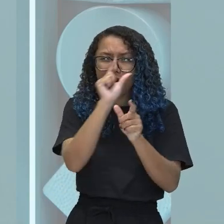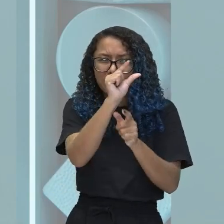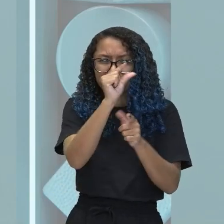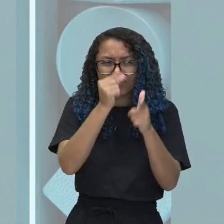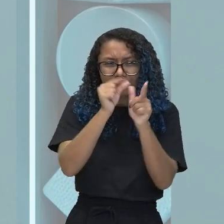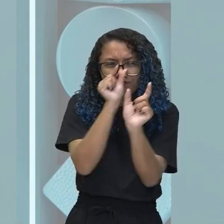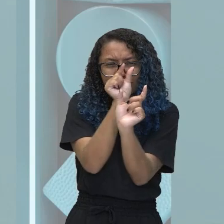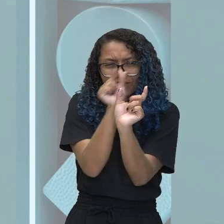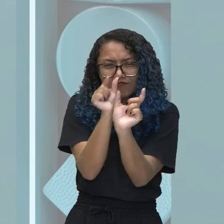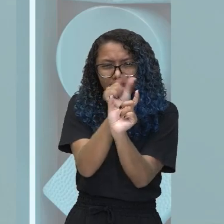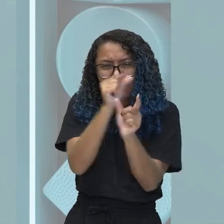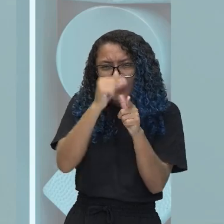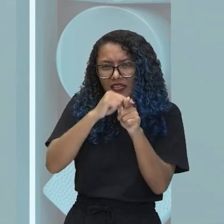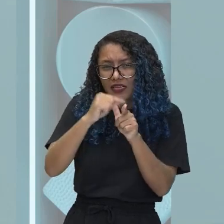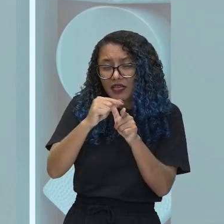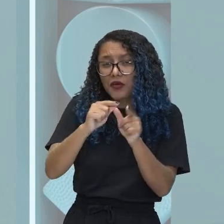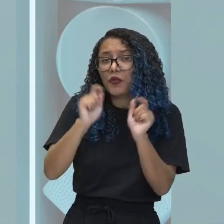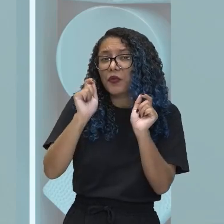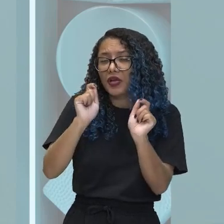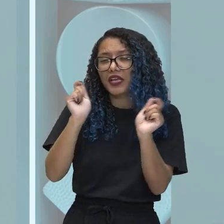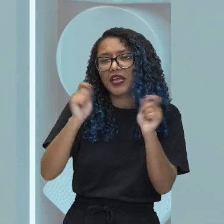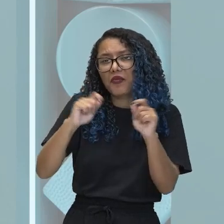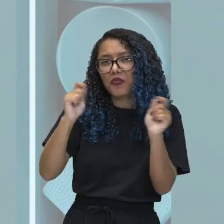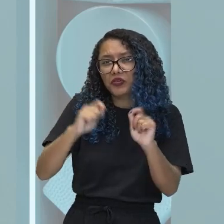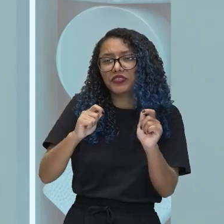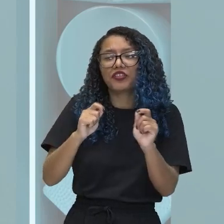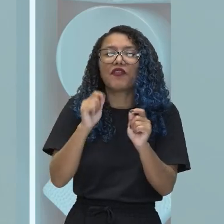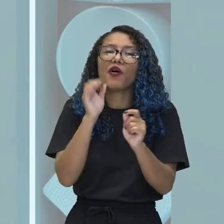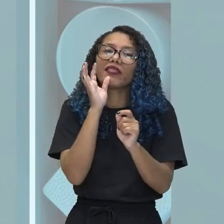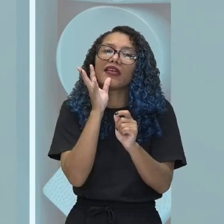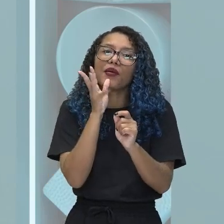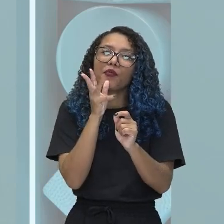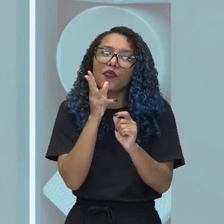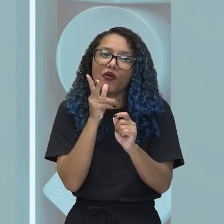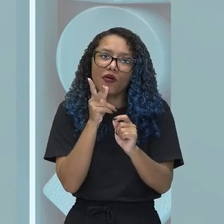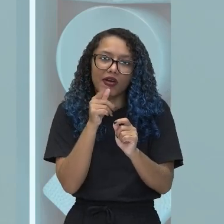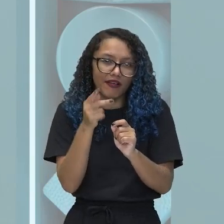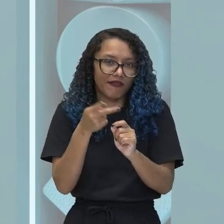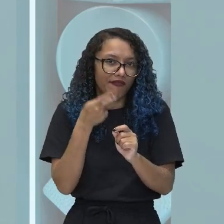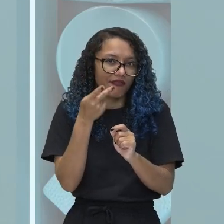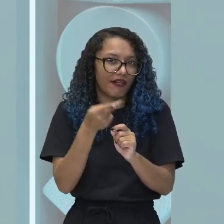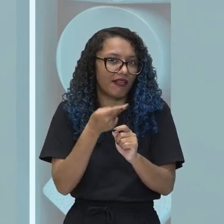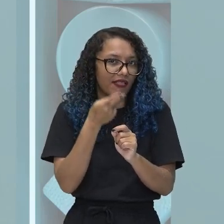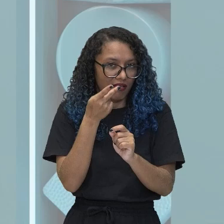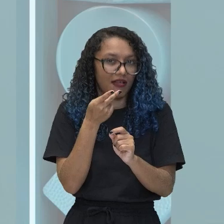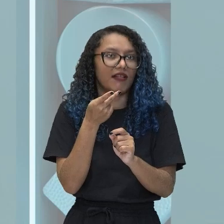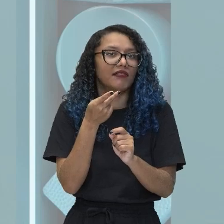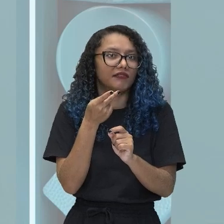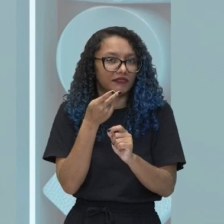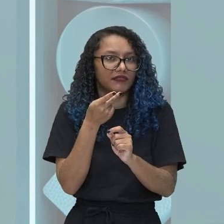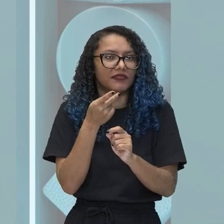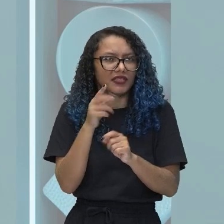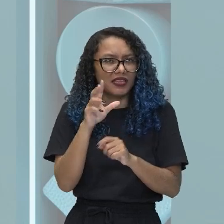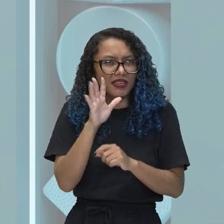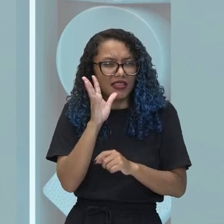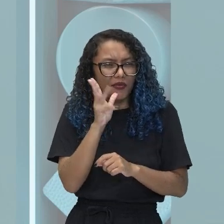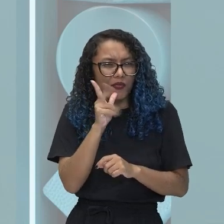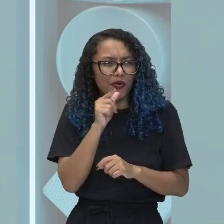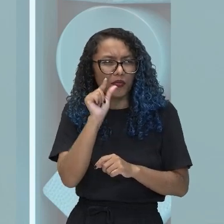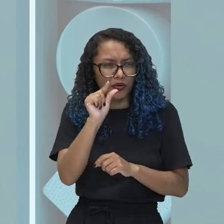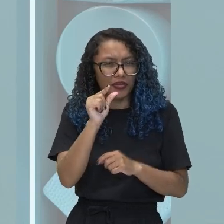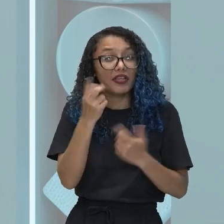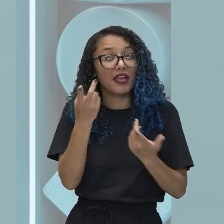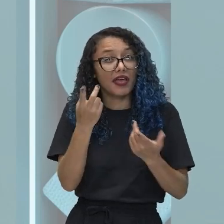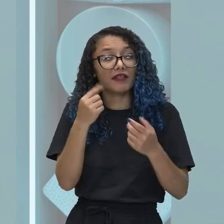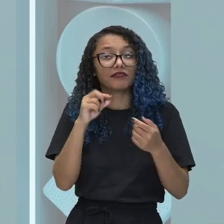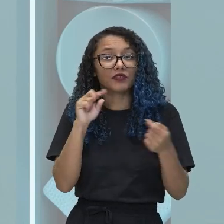em sei lá em segundinhos menos de segundos né Nós Demoramos mais em determinada sílaba Esta é a forte